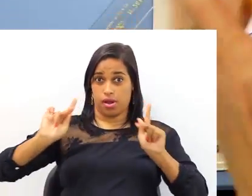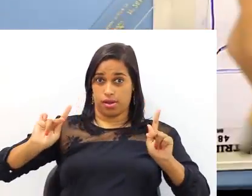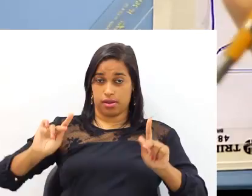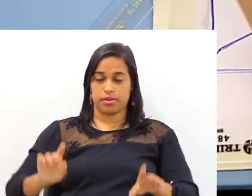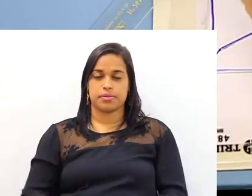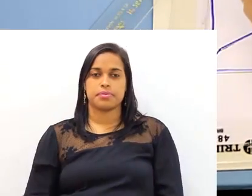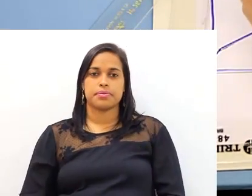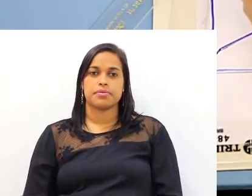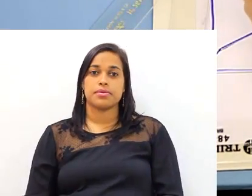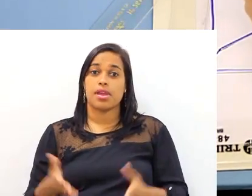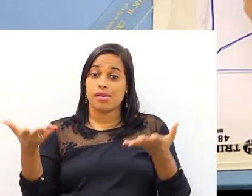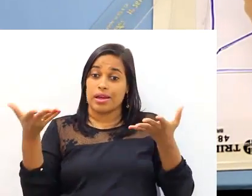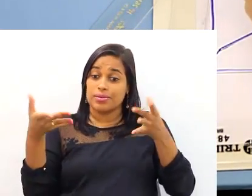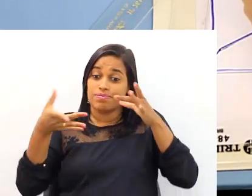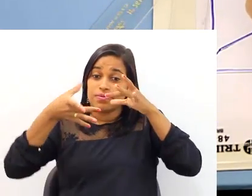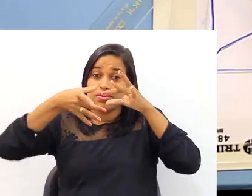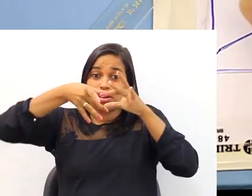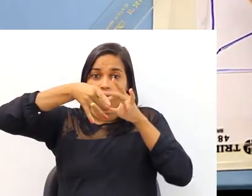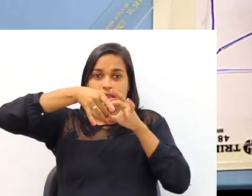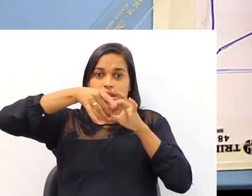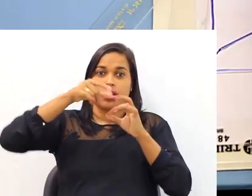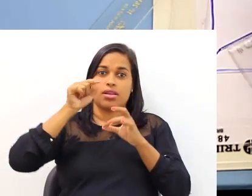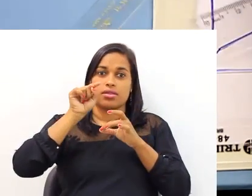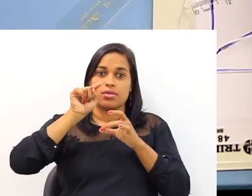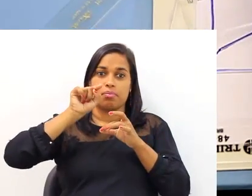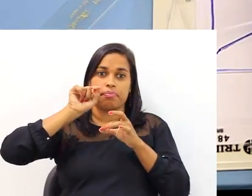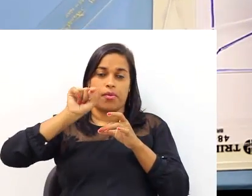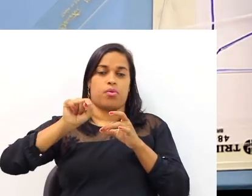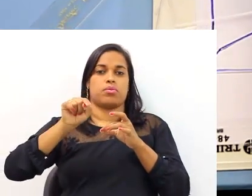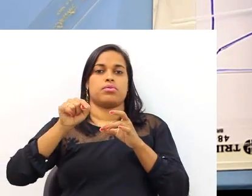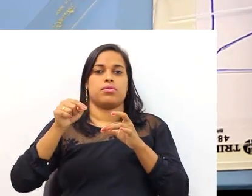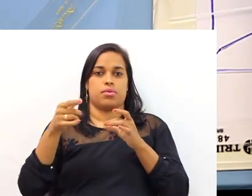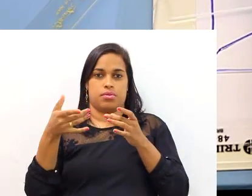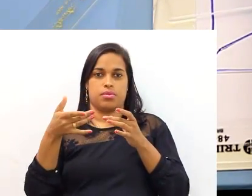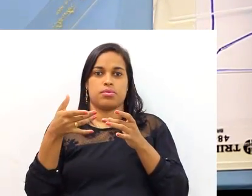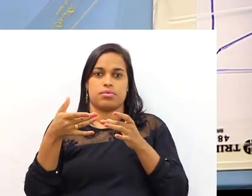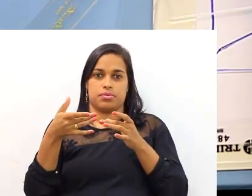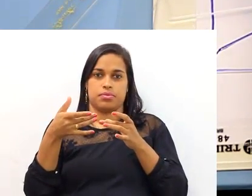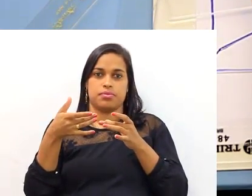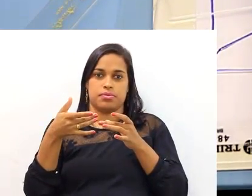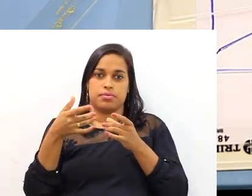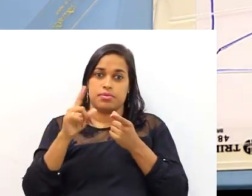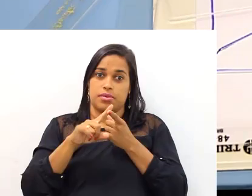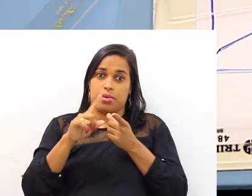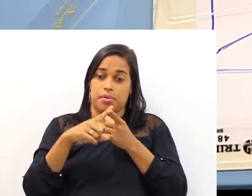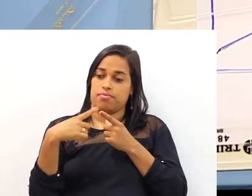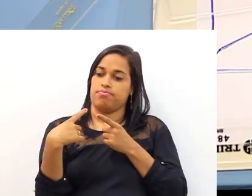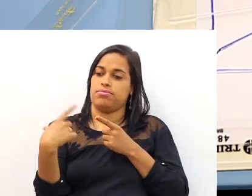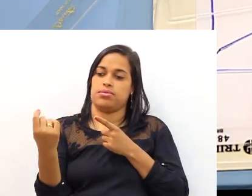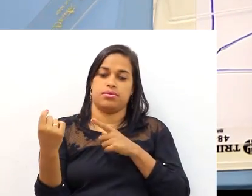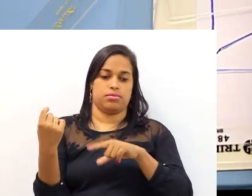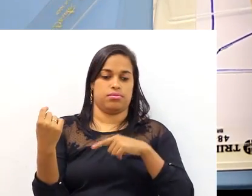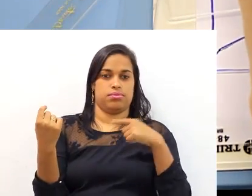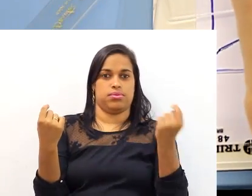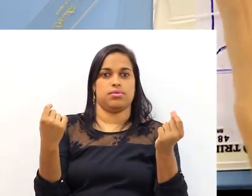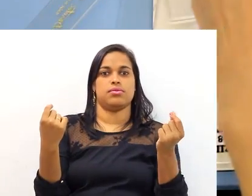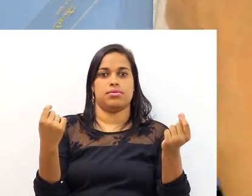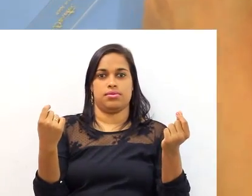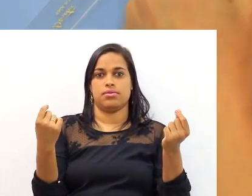Ok? E aí, vou ligar esse ponto aqui que eu tracei aqui no ponto médio, eu vou ligar para minha fuga. Ó.